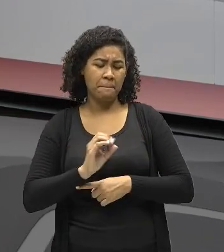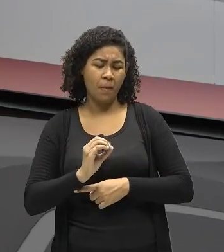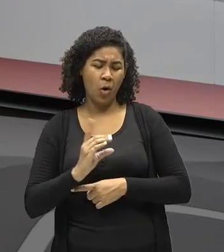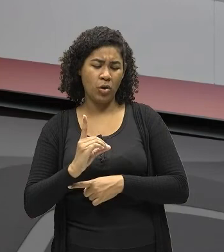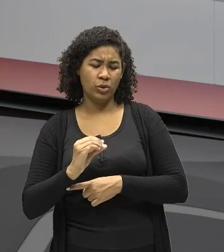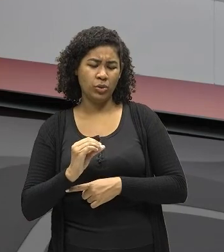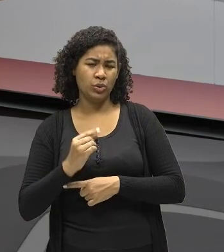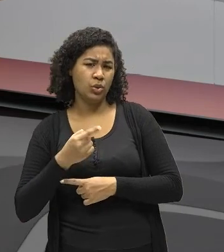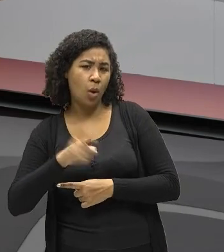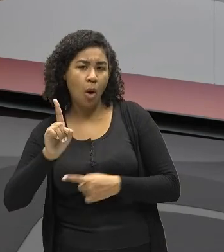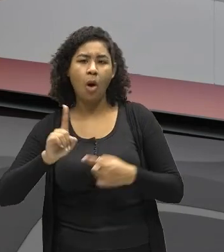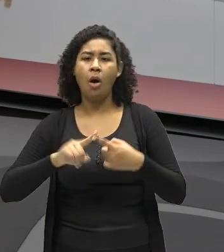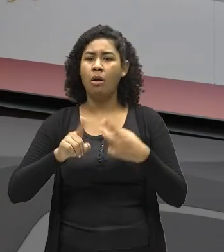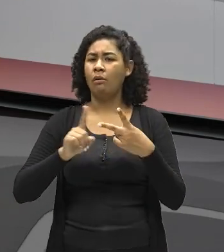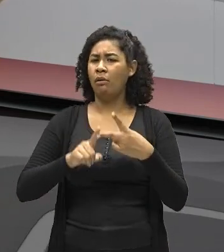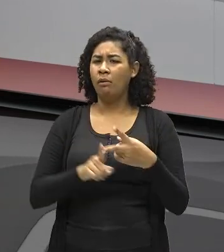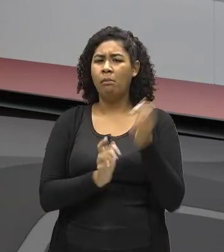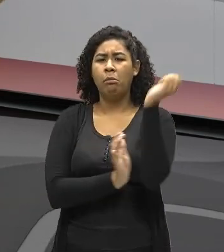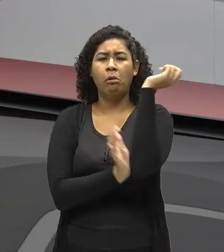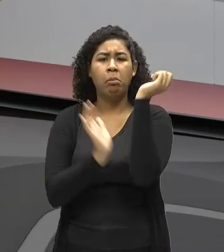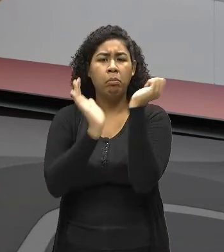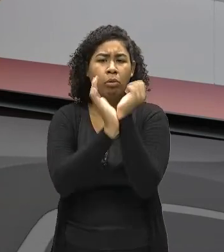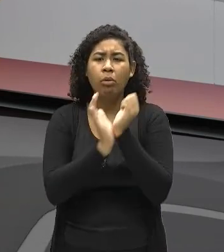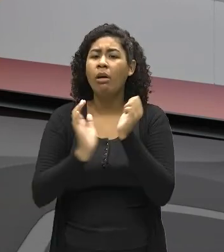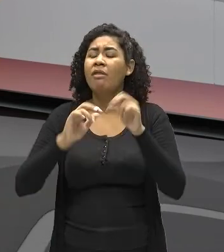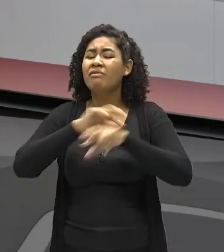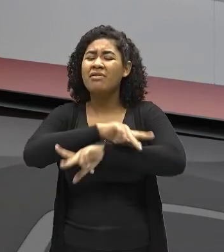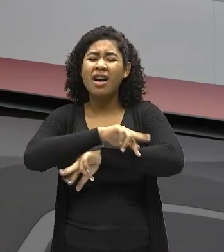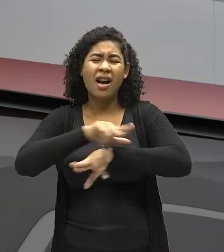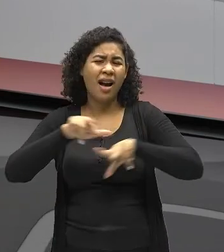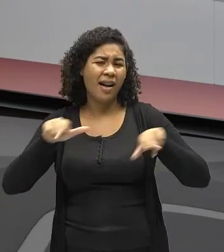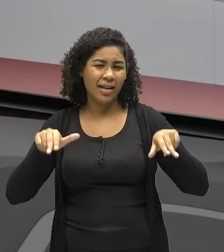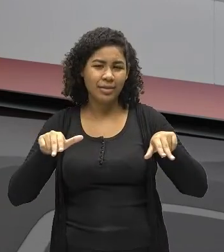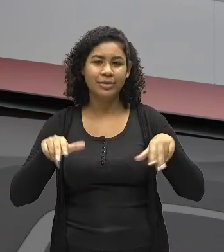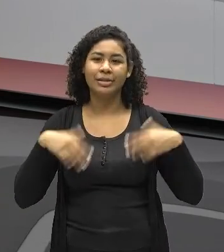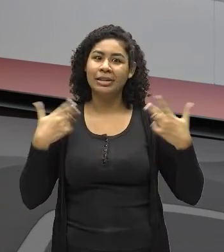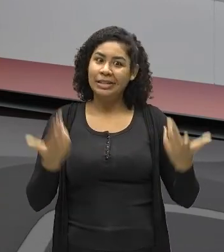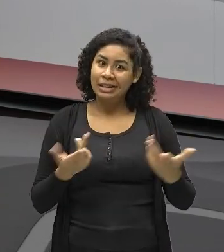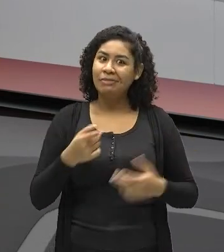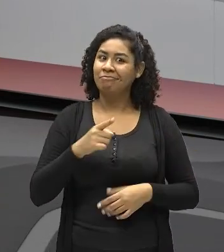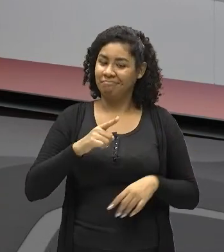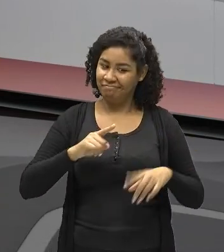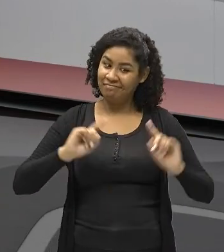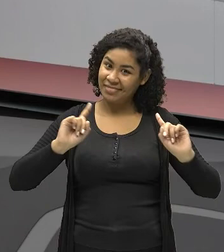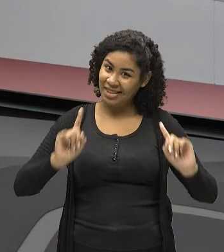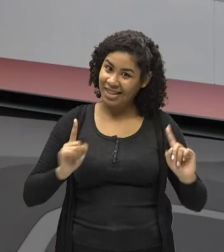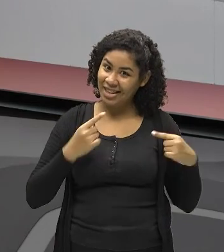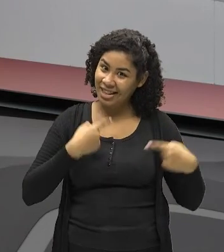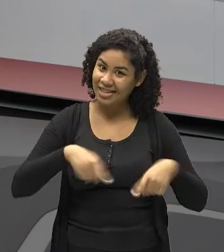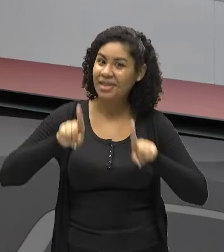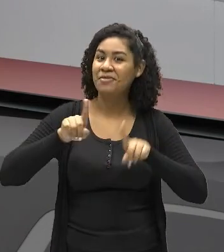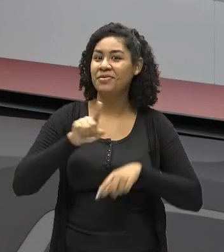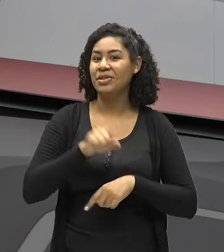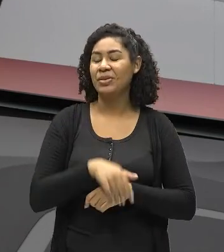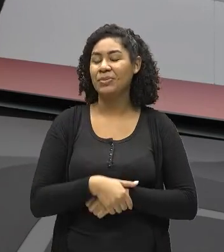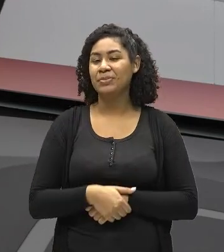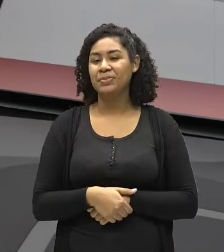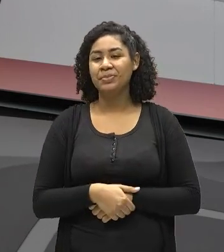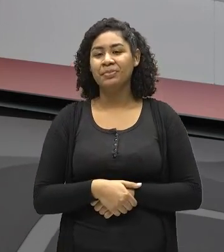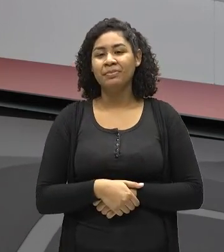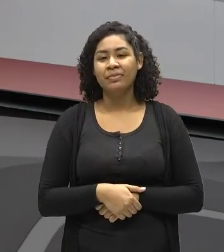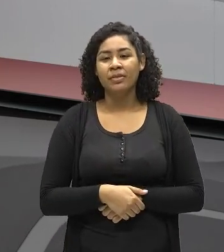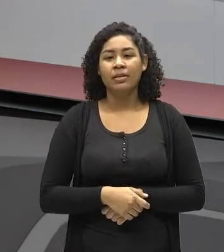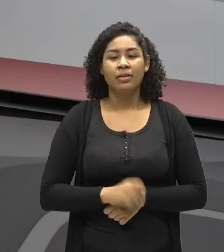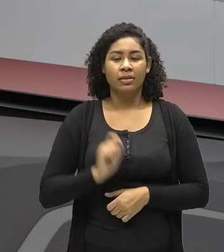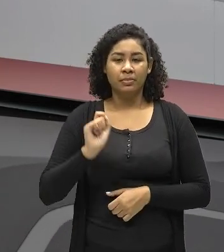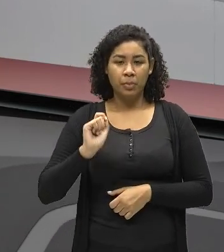Imaginem um levantamento de tudo isso. Fica aí o desafio para vocês também, tá bom? Então, o que acontece?